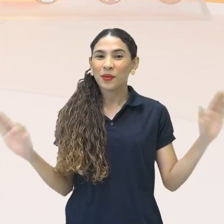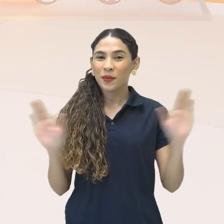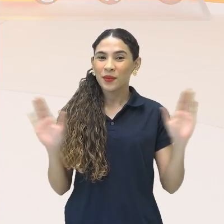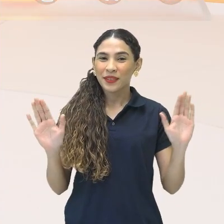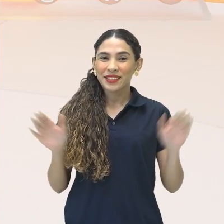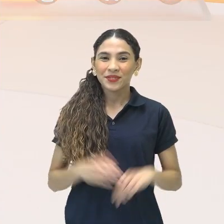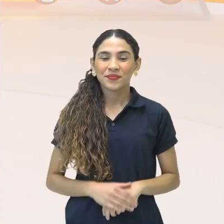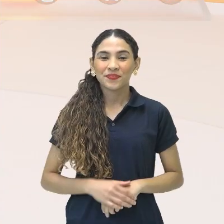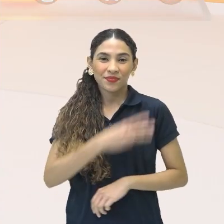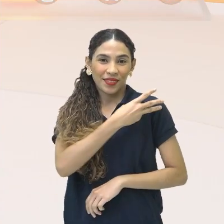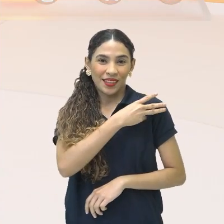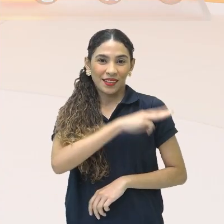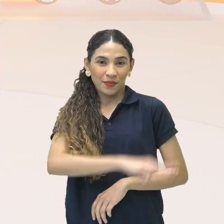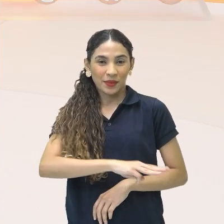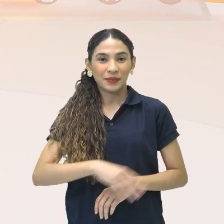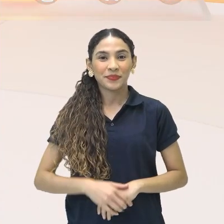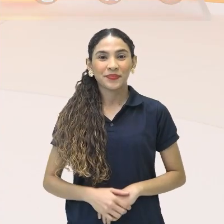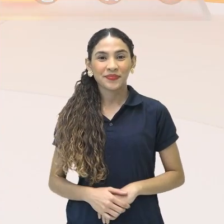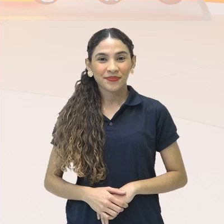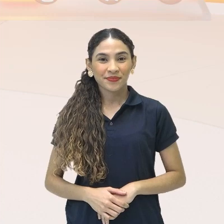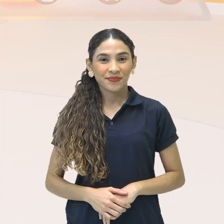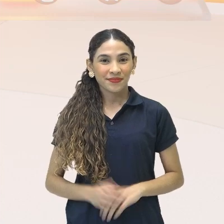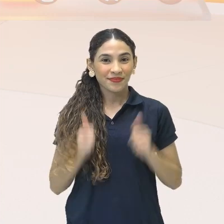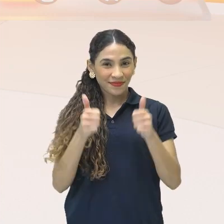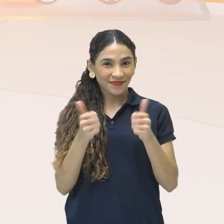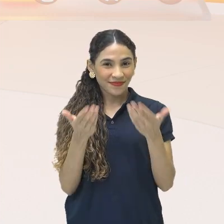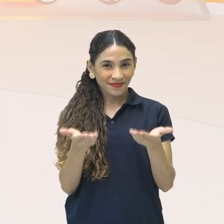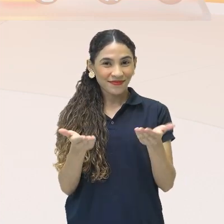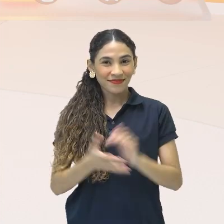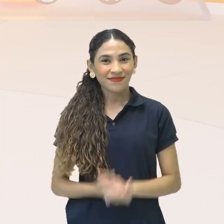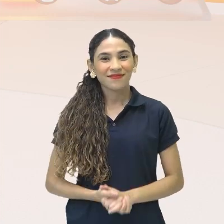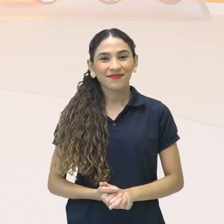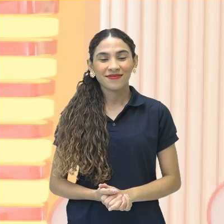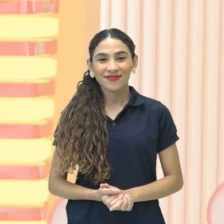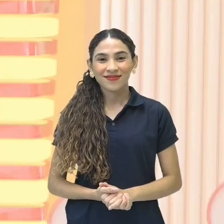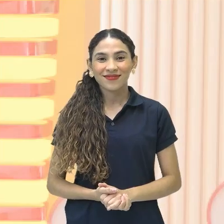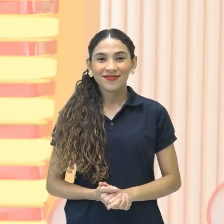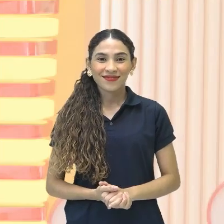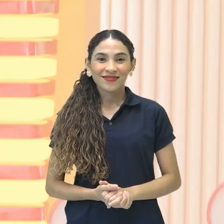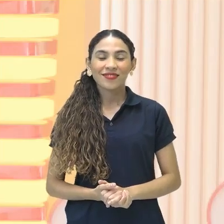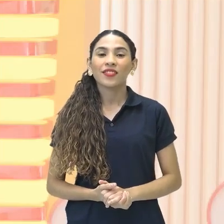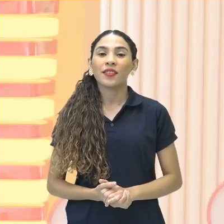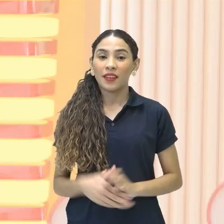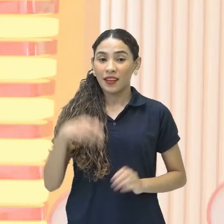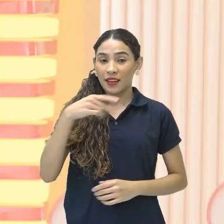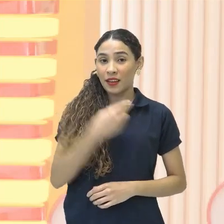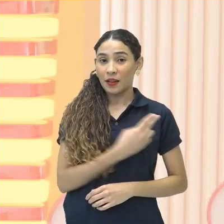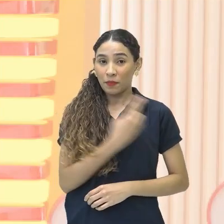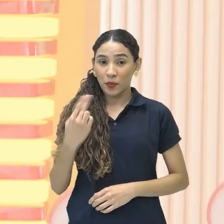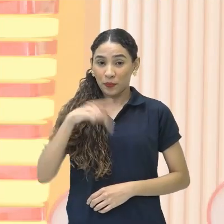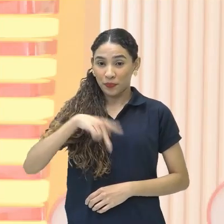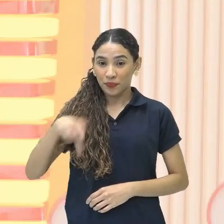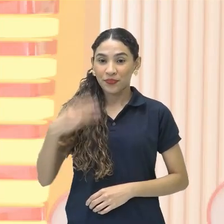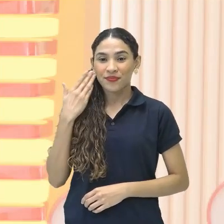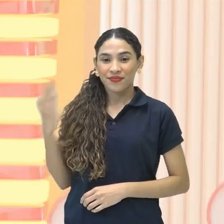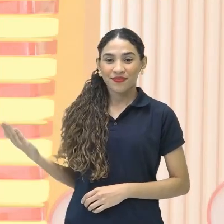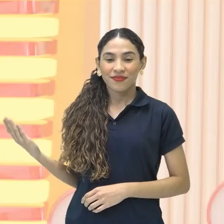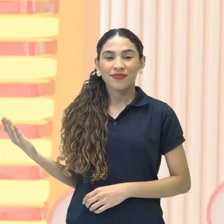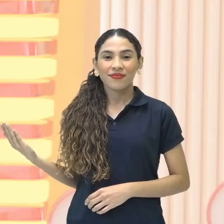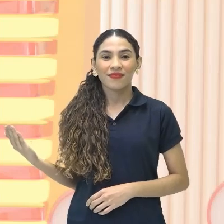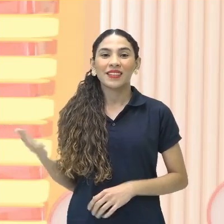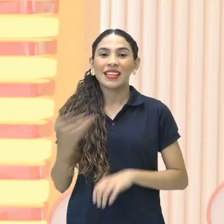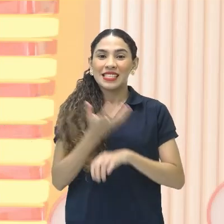Olá, terceira série do ensino médio, tudo bem com vocês? Eu sou o professor Rosângelo Assis,